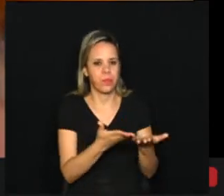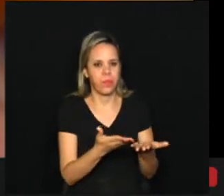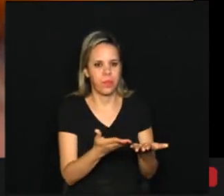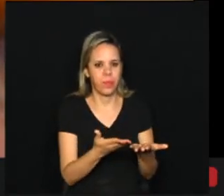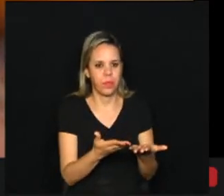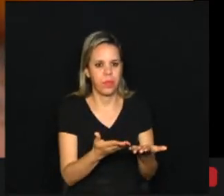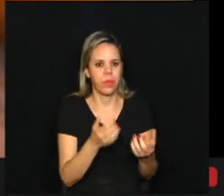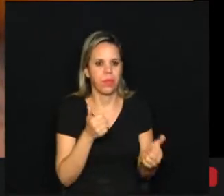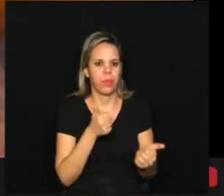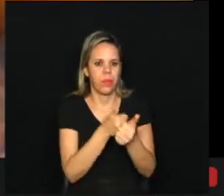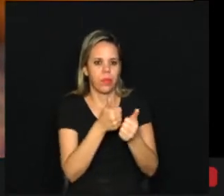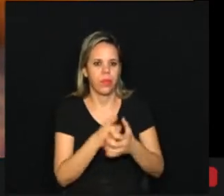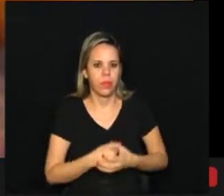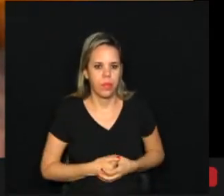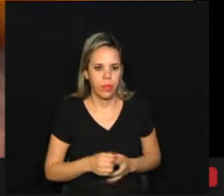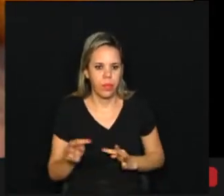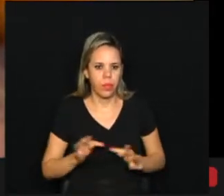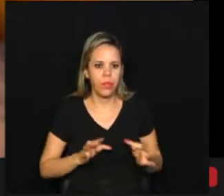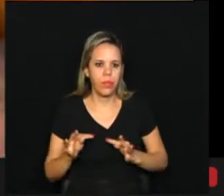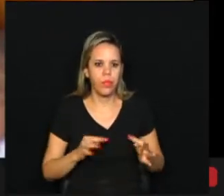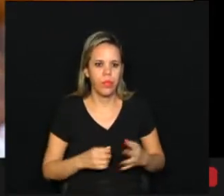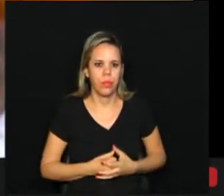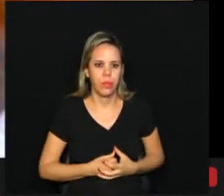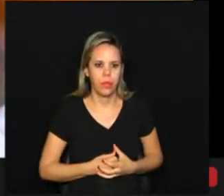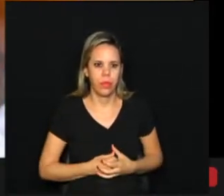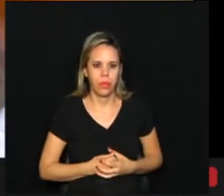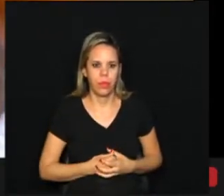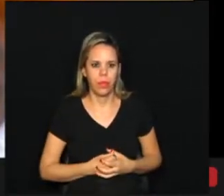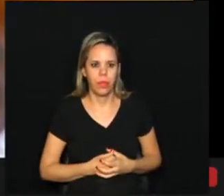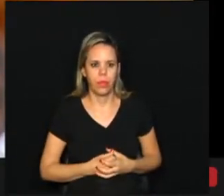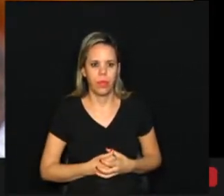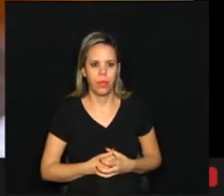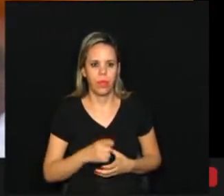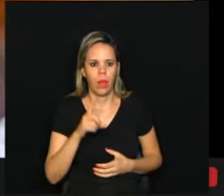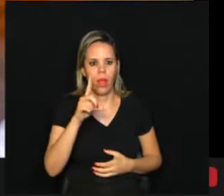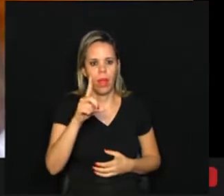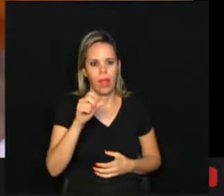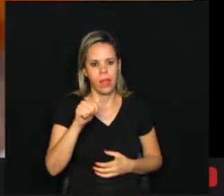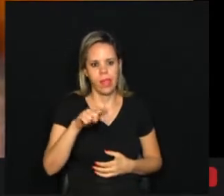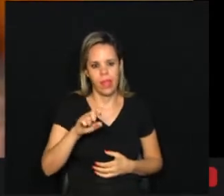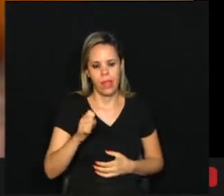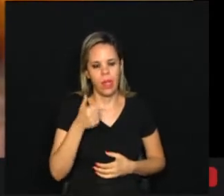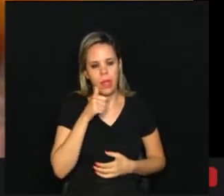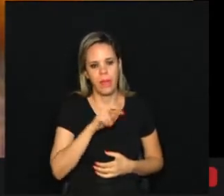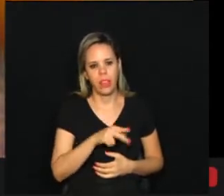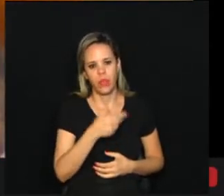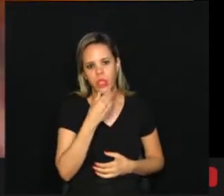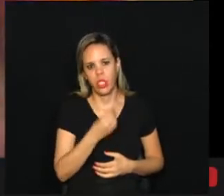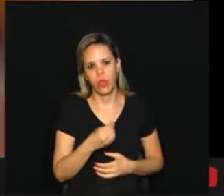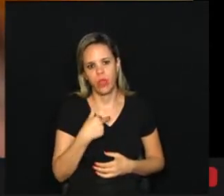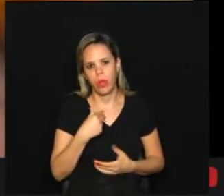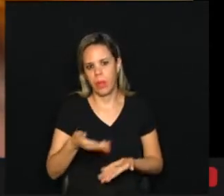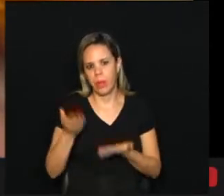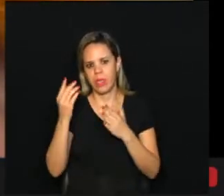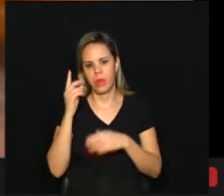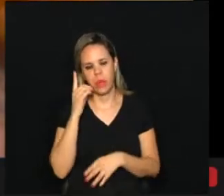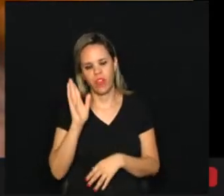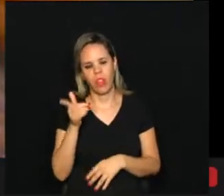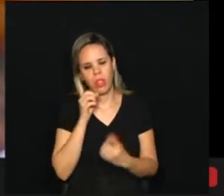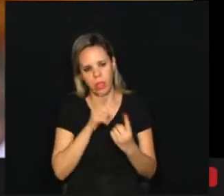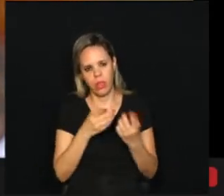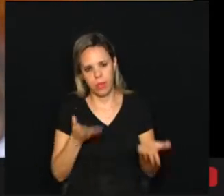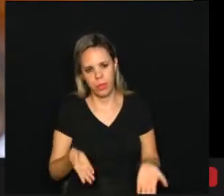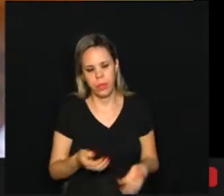o acompanhamento, o tratamento. Então, a Daniele falou que não tinha condições de ir para São Paulo e que ele já estava sendo